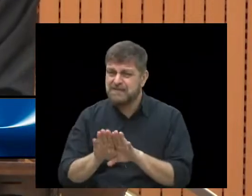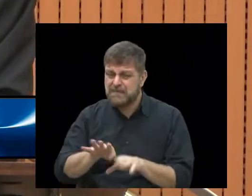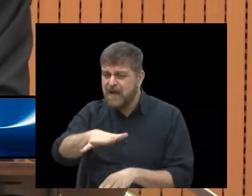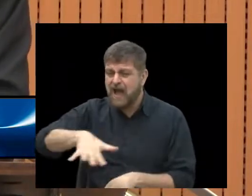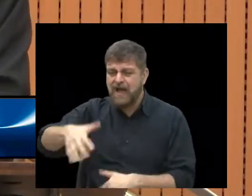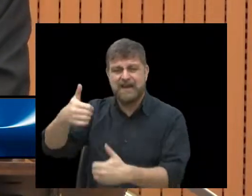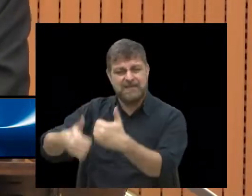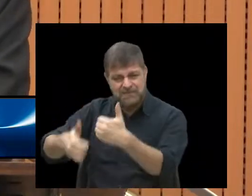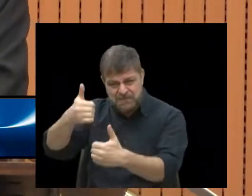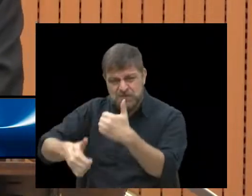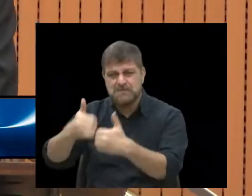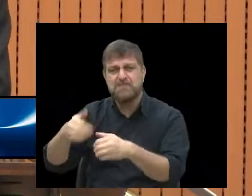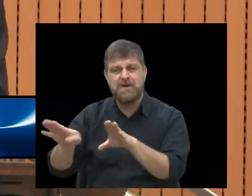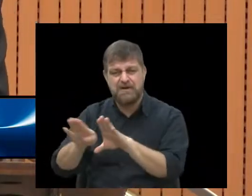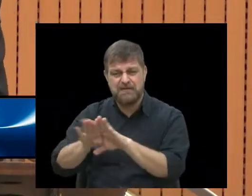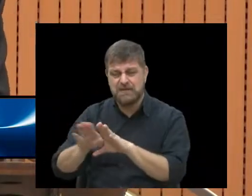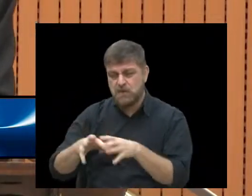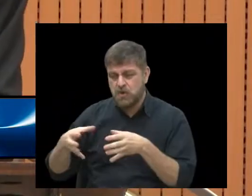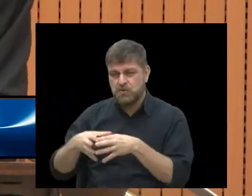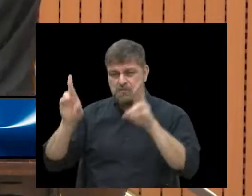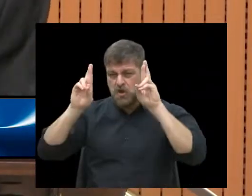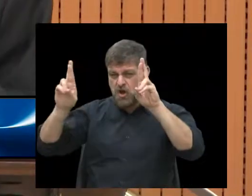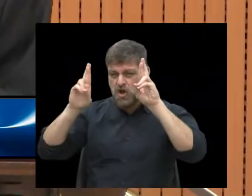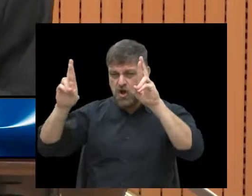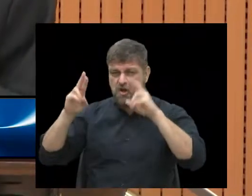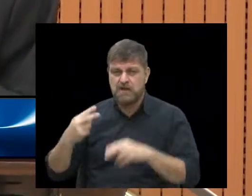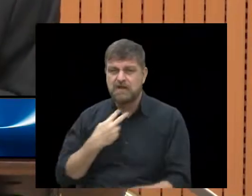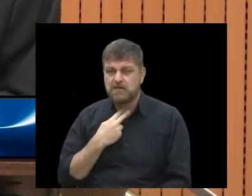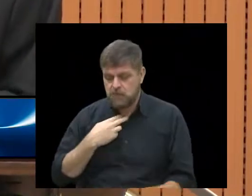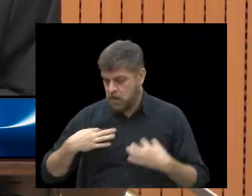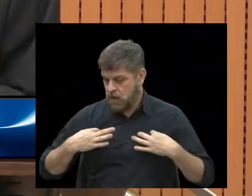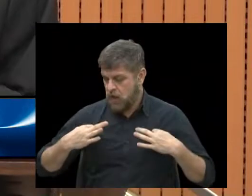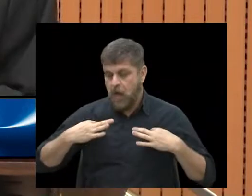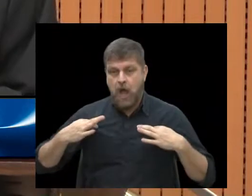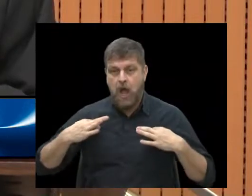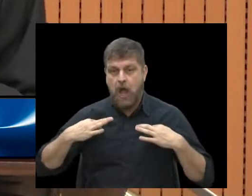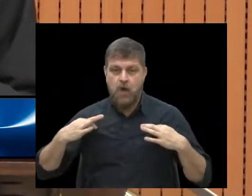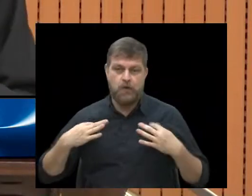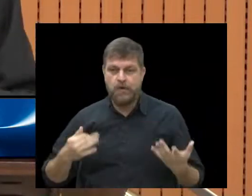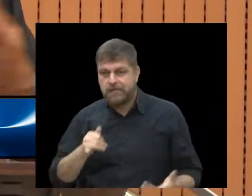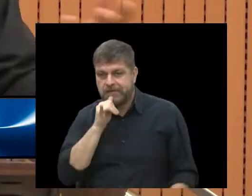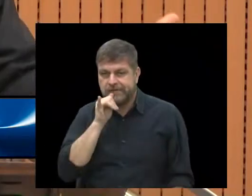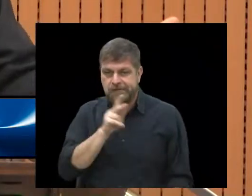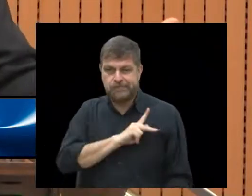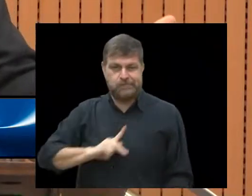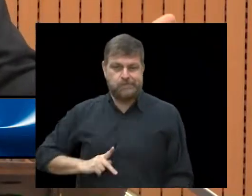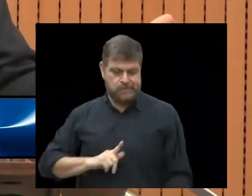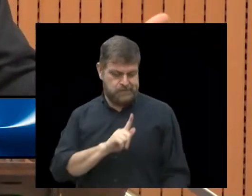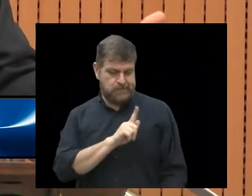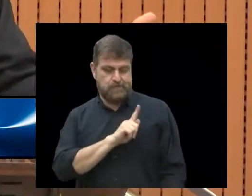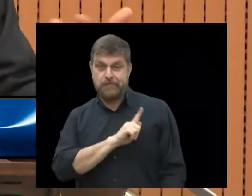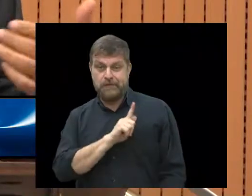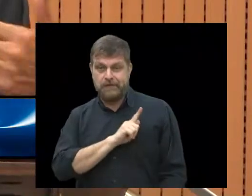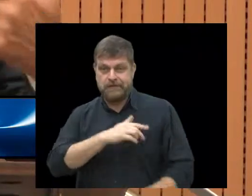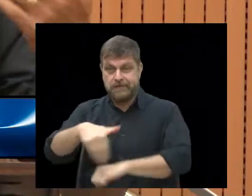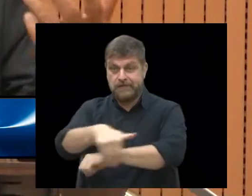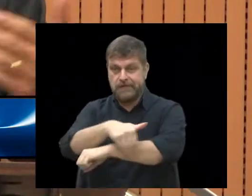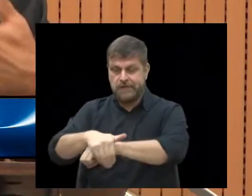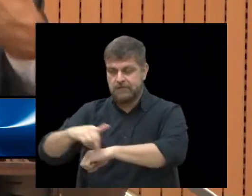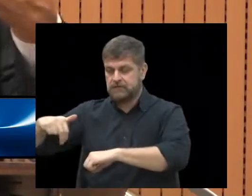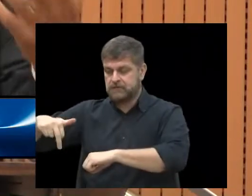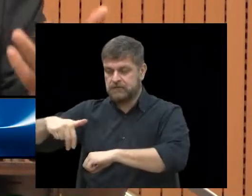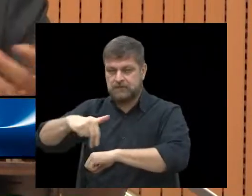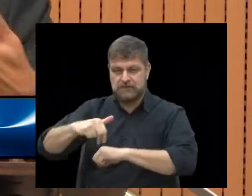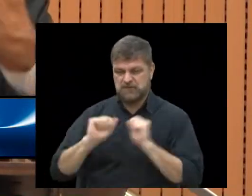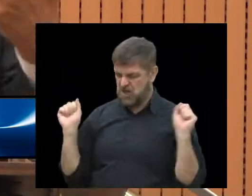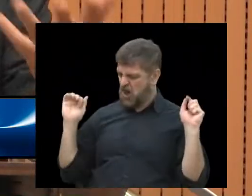futebol, infelizmente, nas torcidas. Você não pode mais vestir a camisa do seu time e andar na rua sob risco de